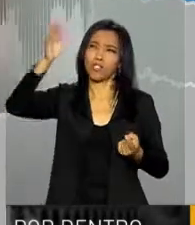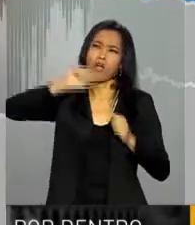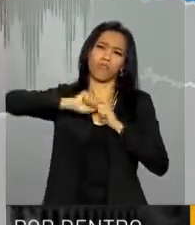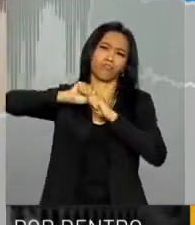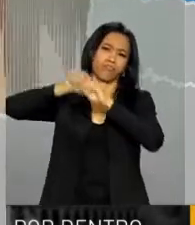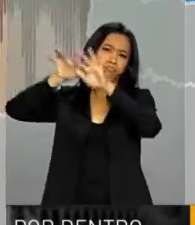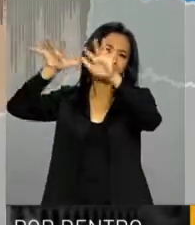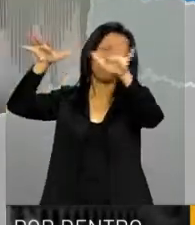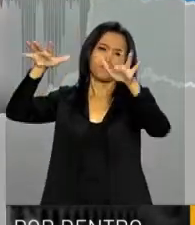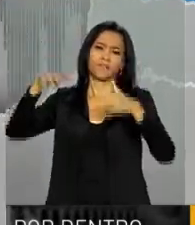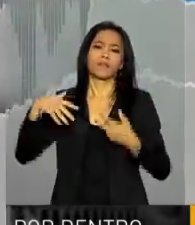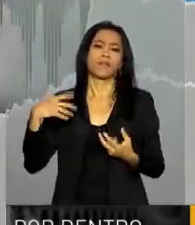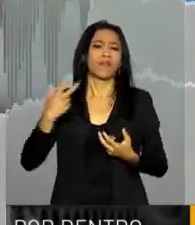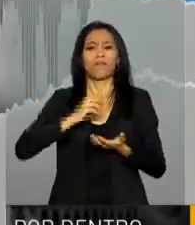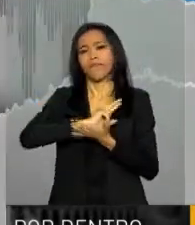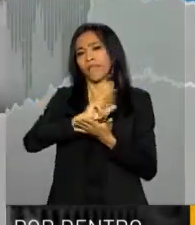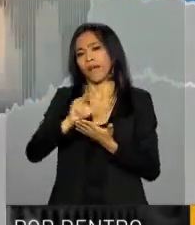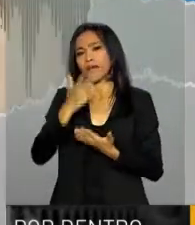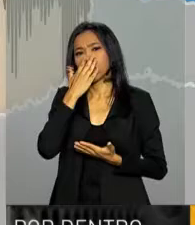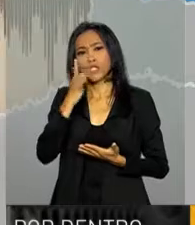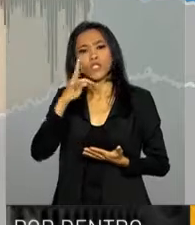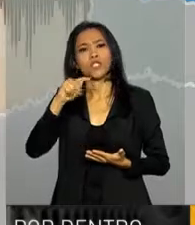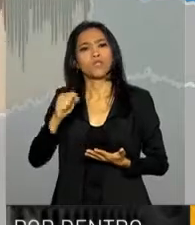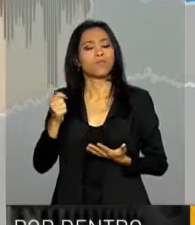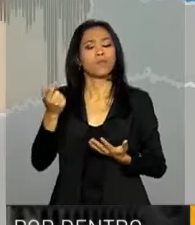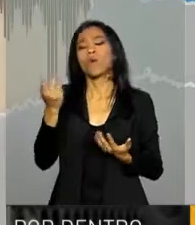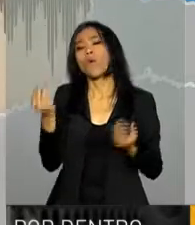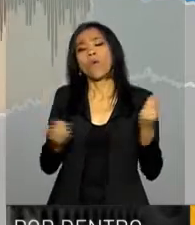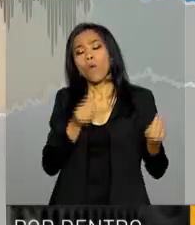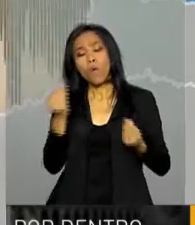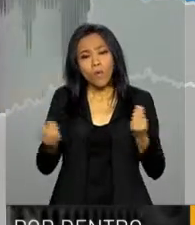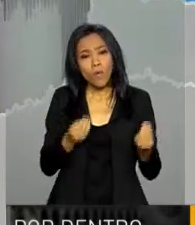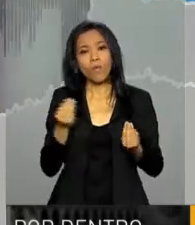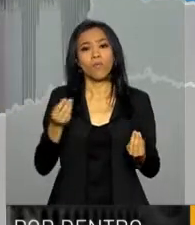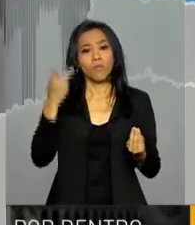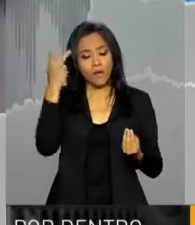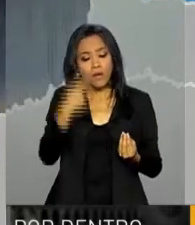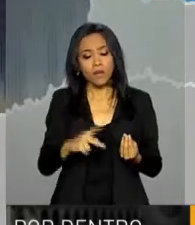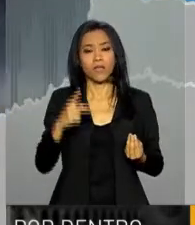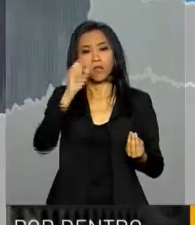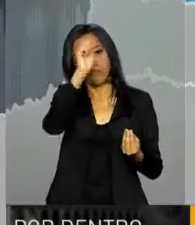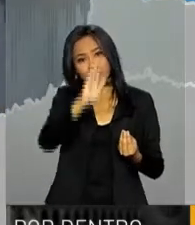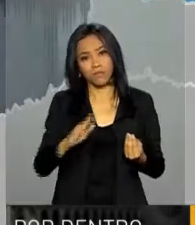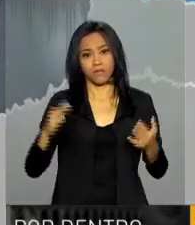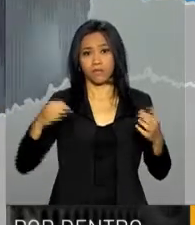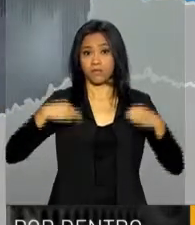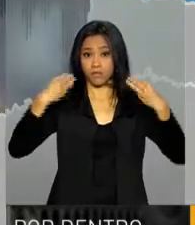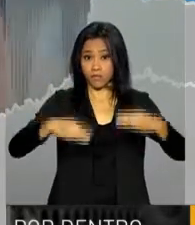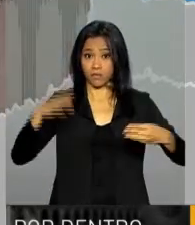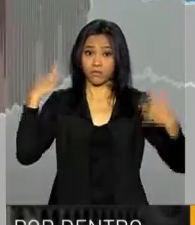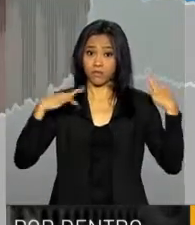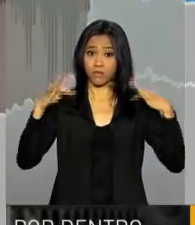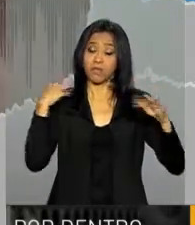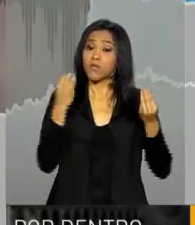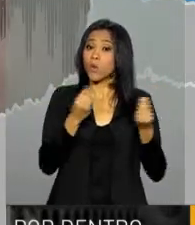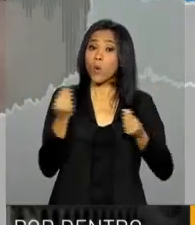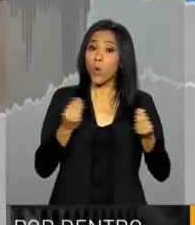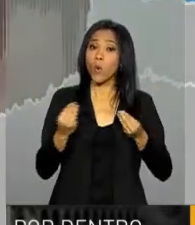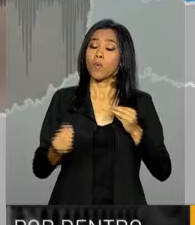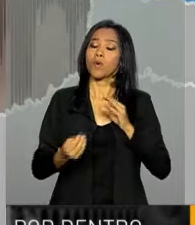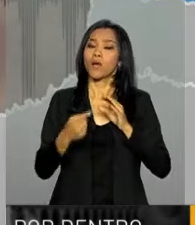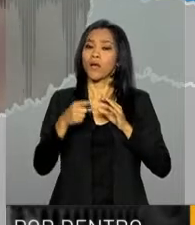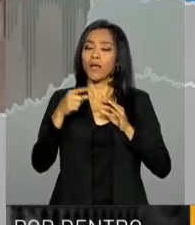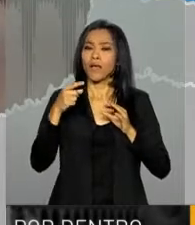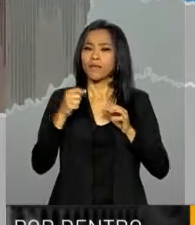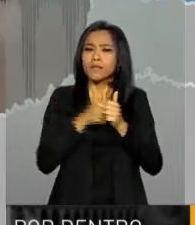oferece diversas opções pra família qualquer empreendimento do ministério do turismo e como que pode consolidar essa modalidade cada vez